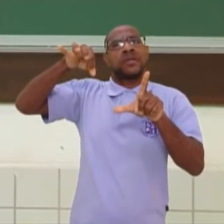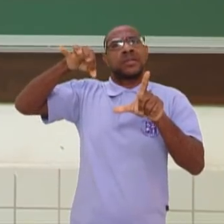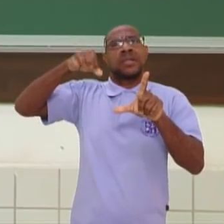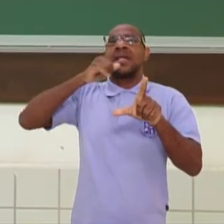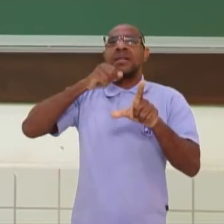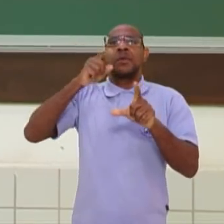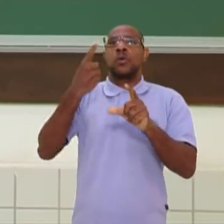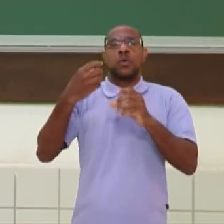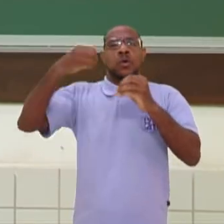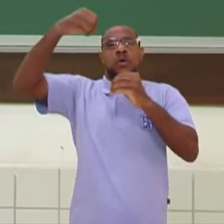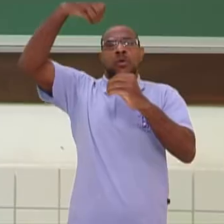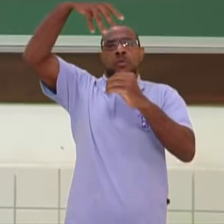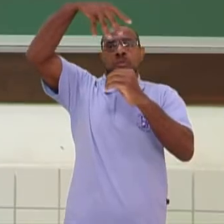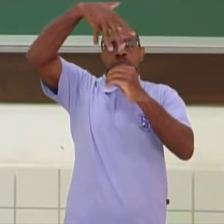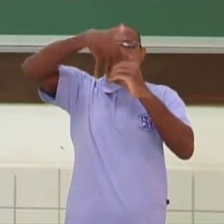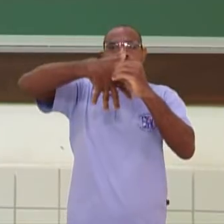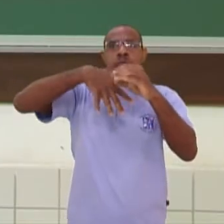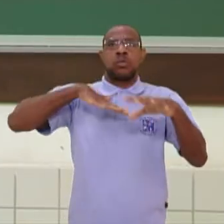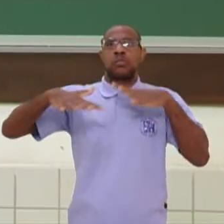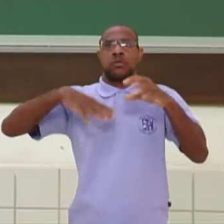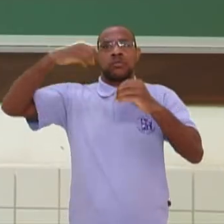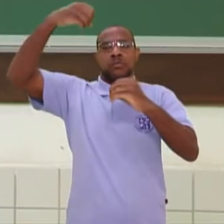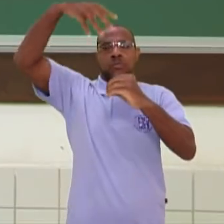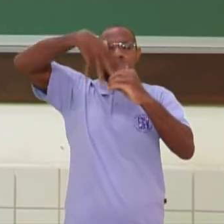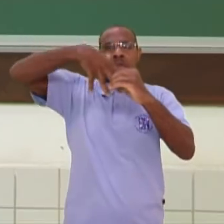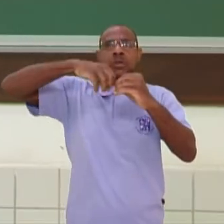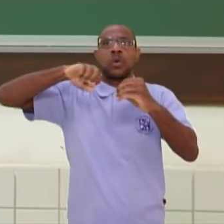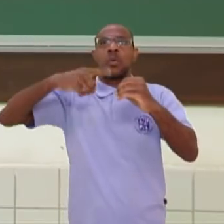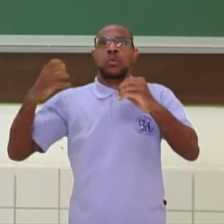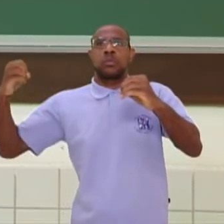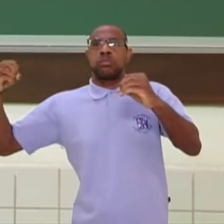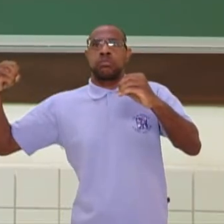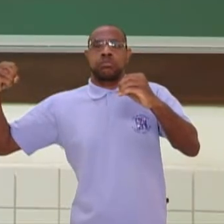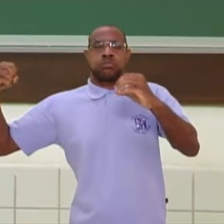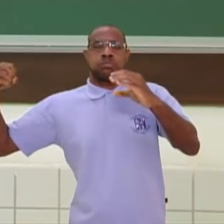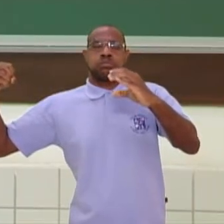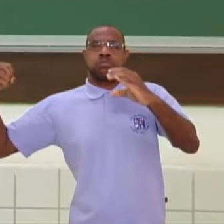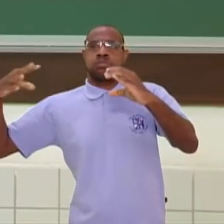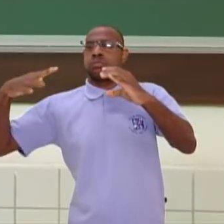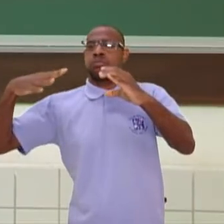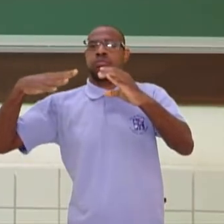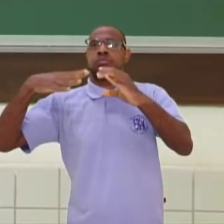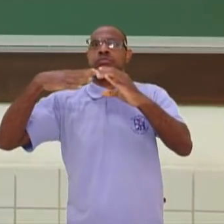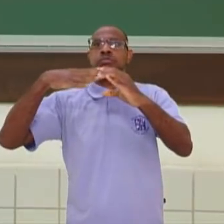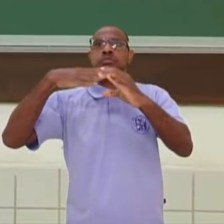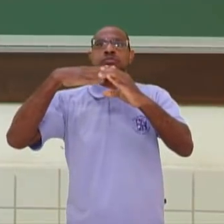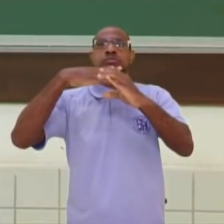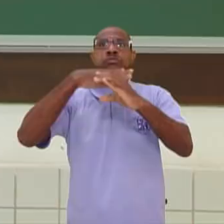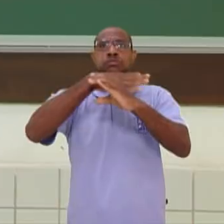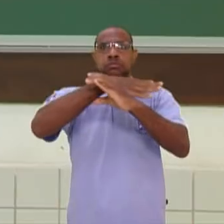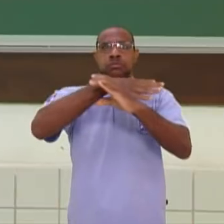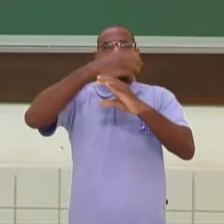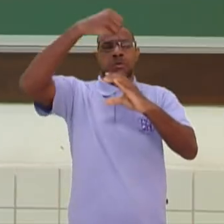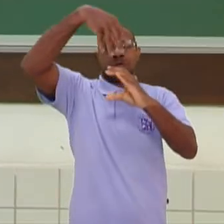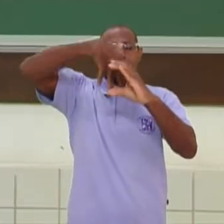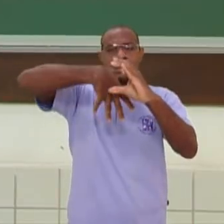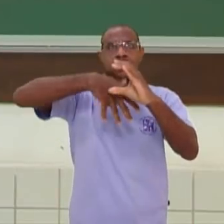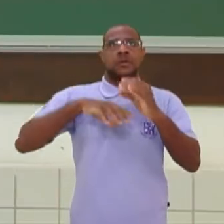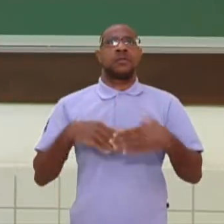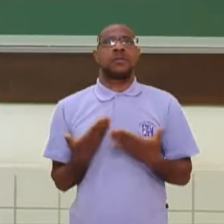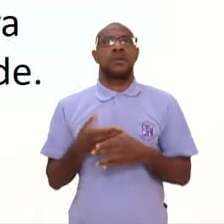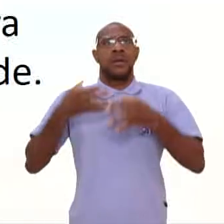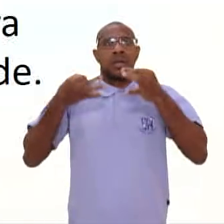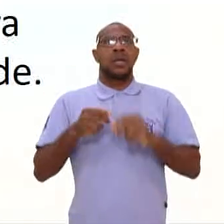na vertical, o outro vai na horizontal, ou seja, perpendiculares entre si. Então temos ali que a nossa resposta correta